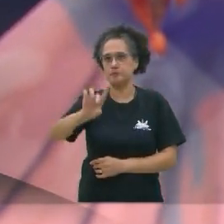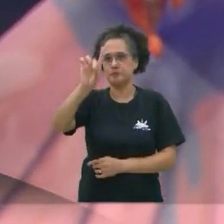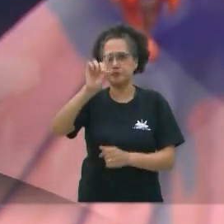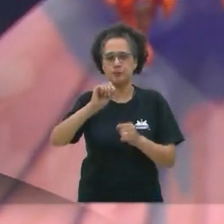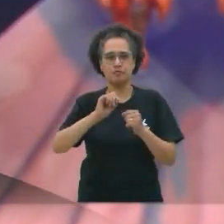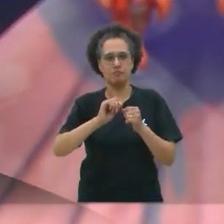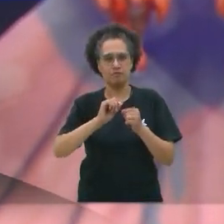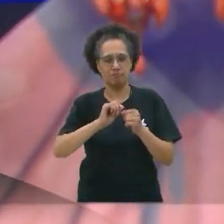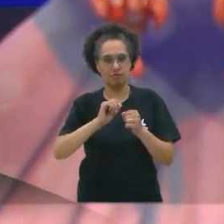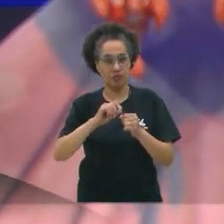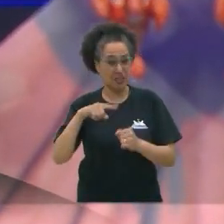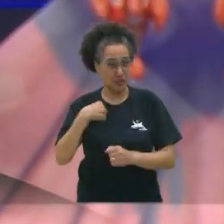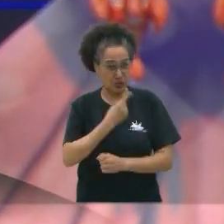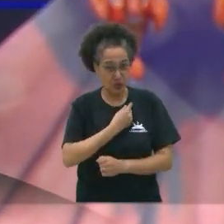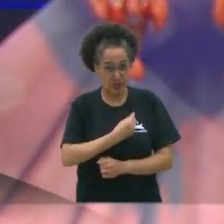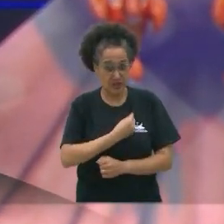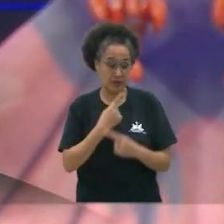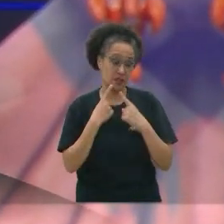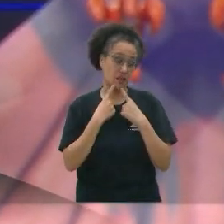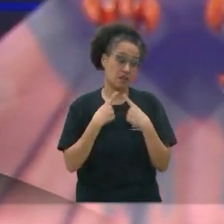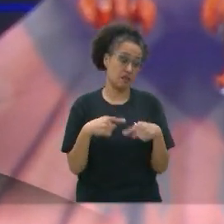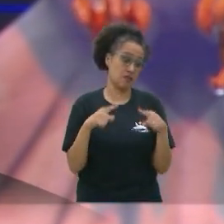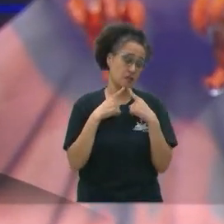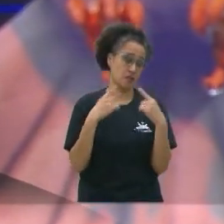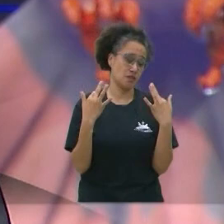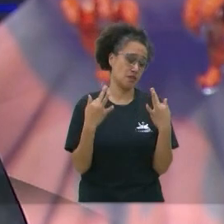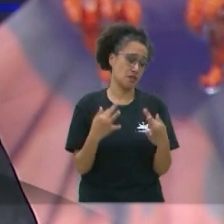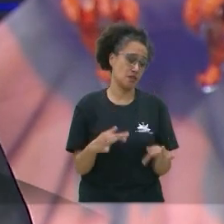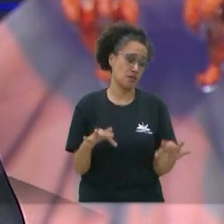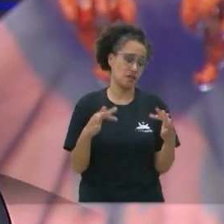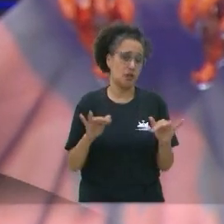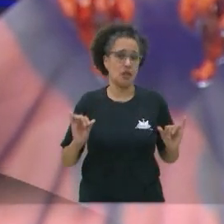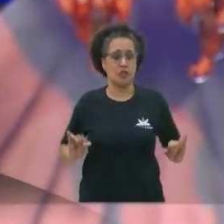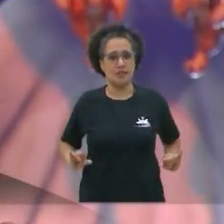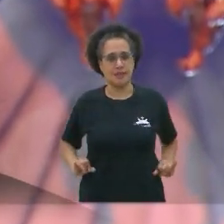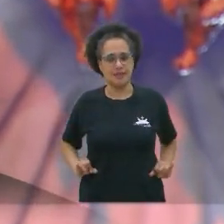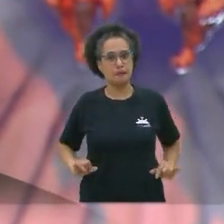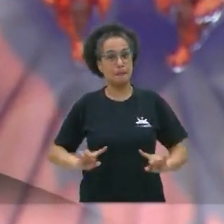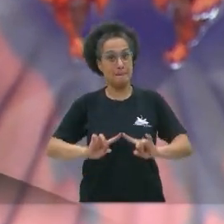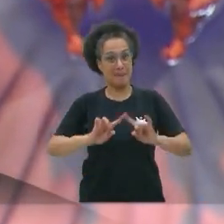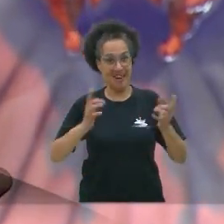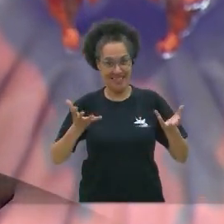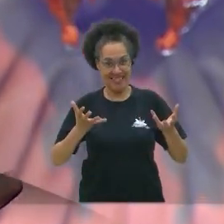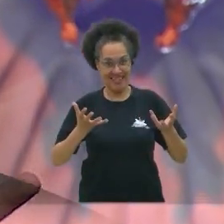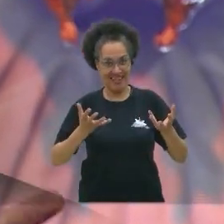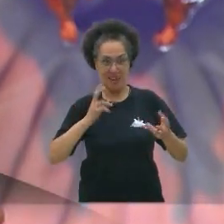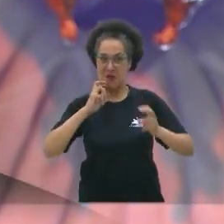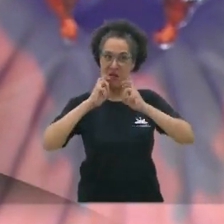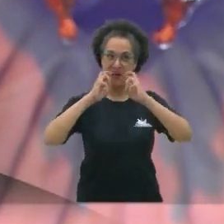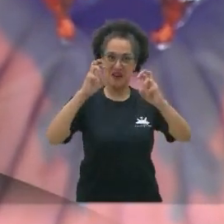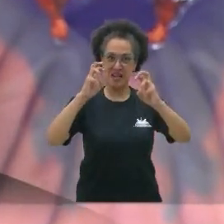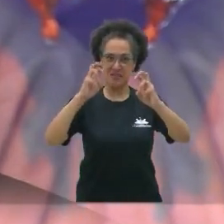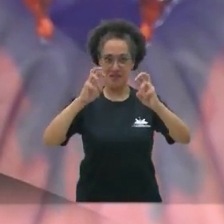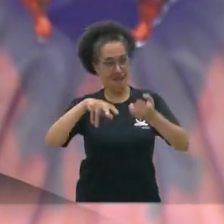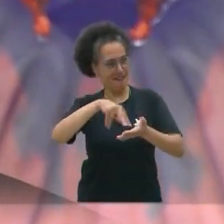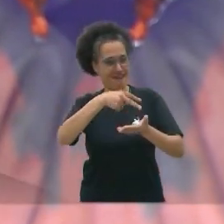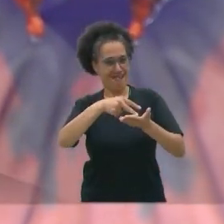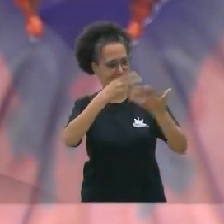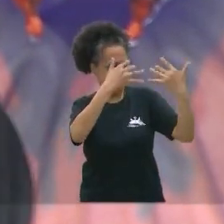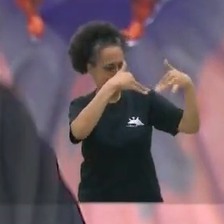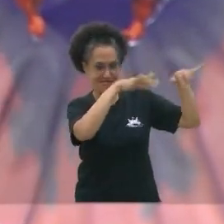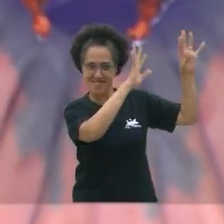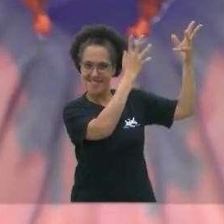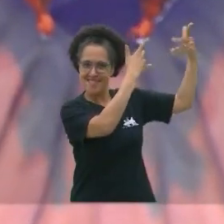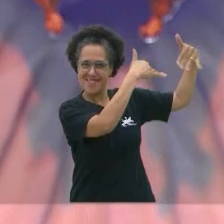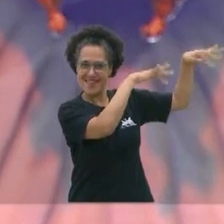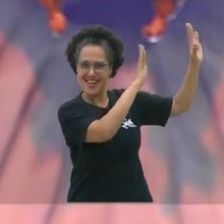só lamentação, só dor e só sofrimento. Agora, se a gente quiser sair gritando tungunungo por todos os lados, deixa a tua